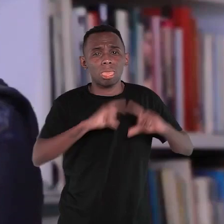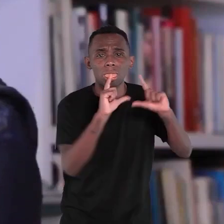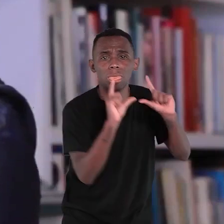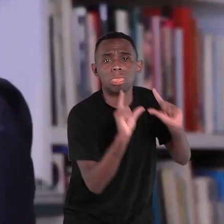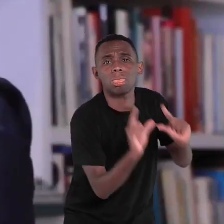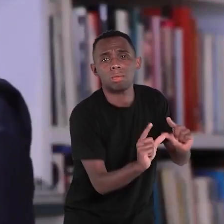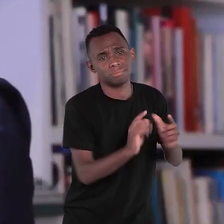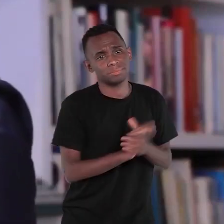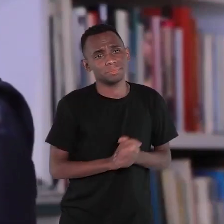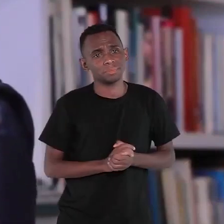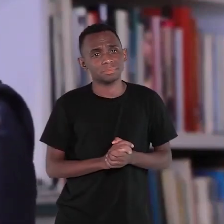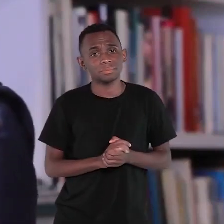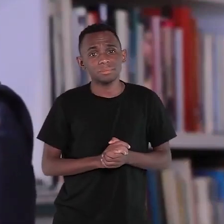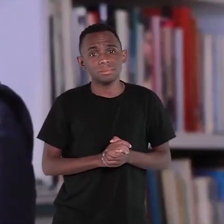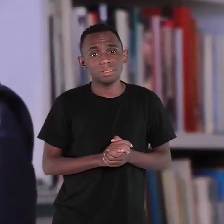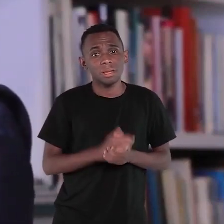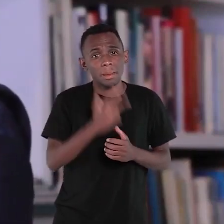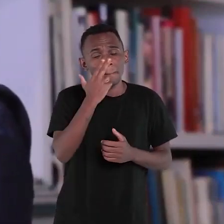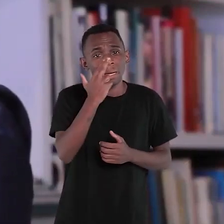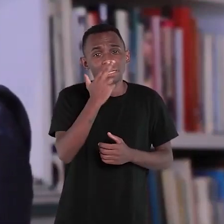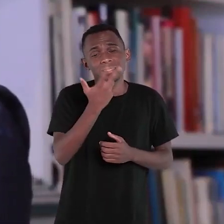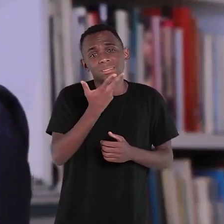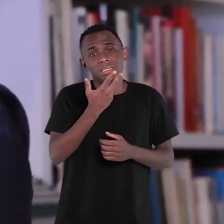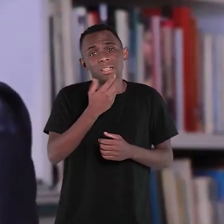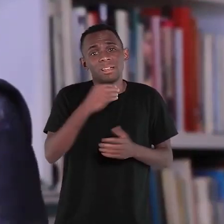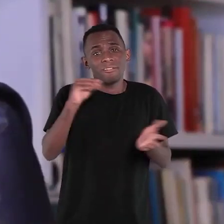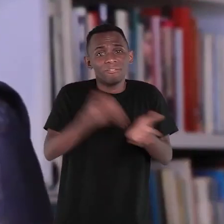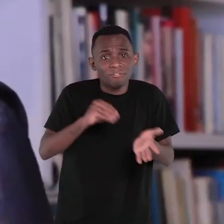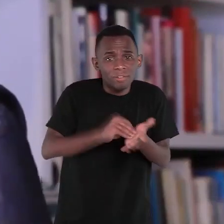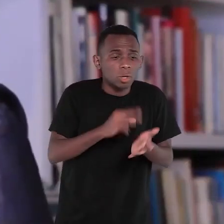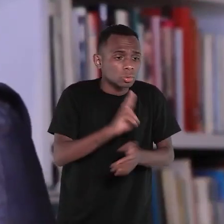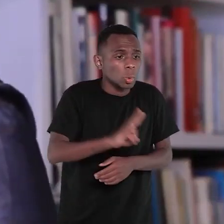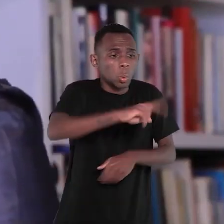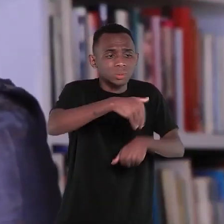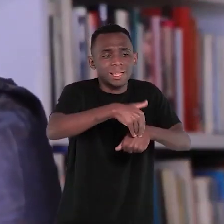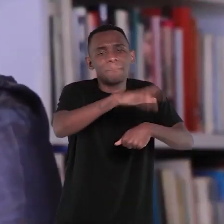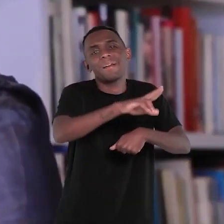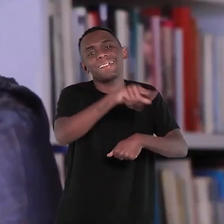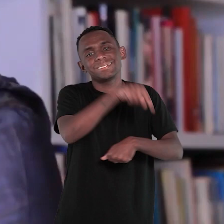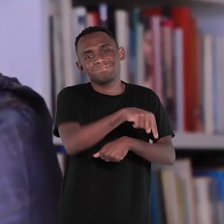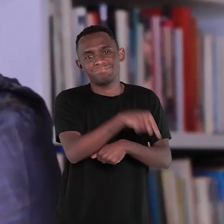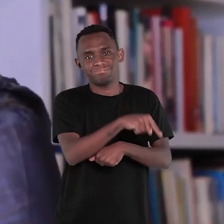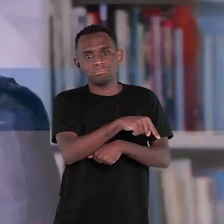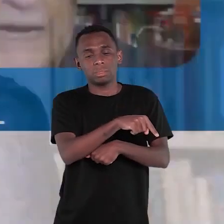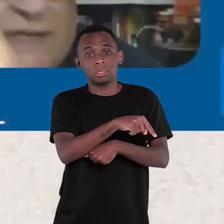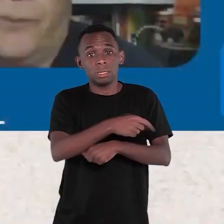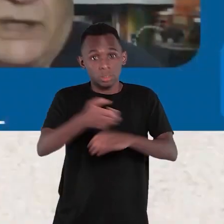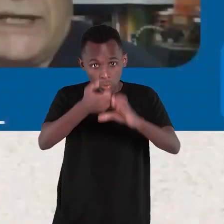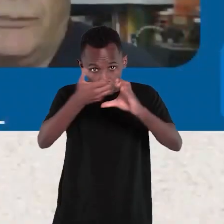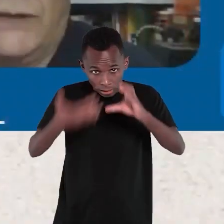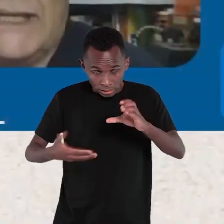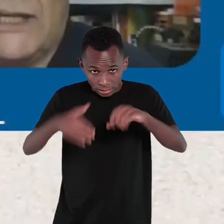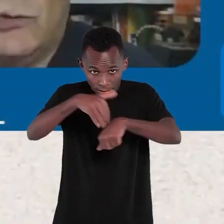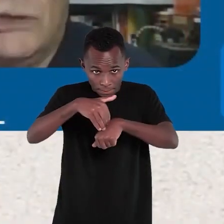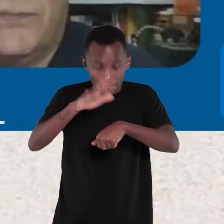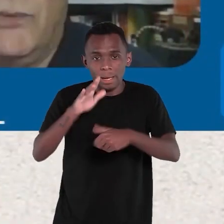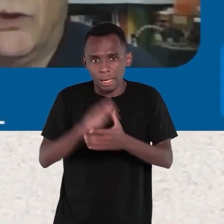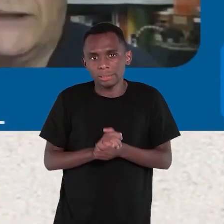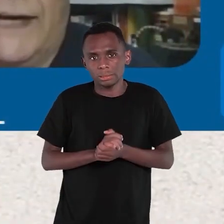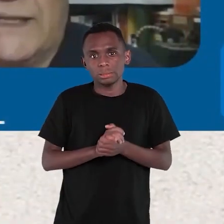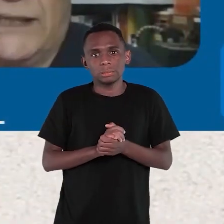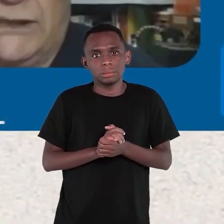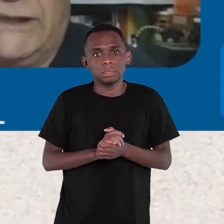também muito pouco utilizada, né? Exatamente. Então, a característica básica, por exemplo, dessas